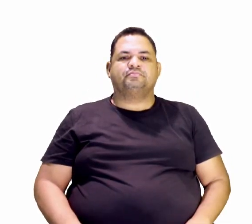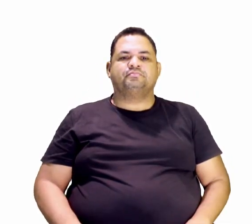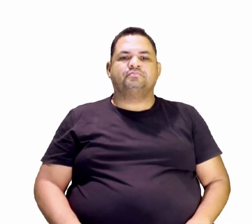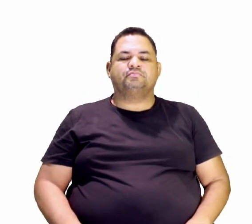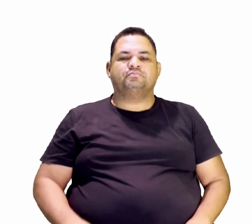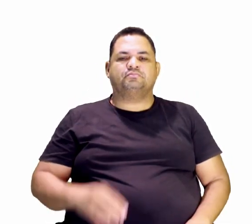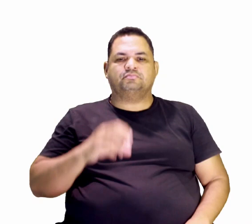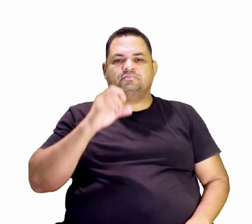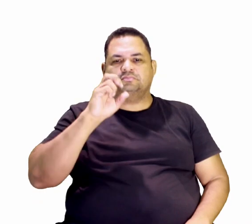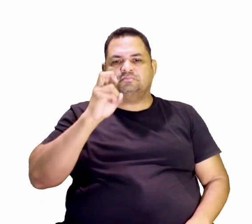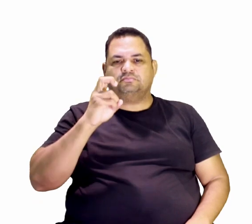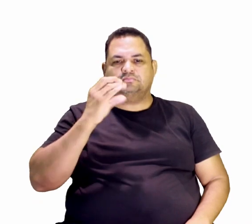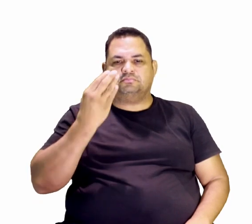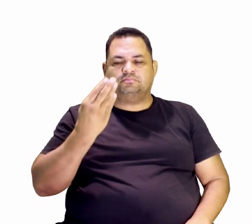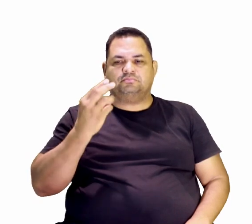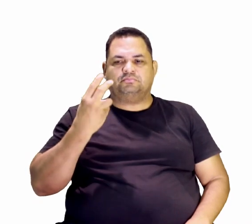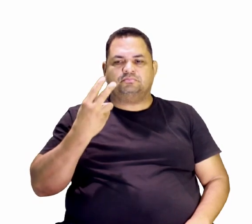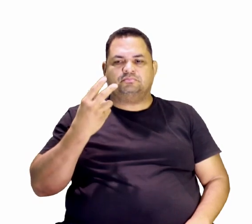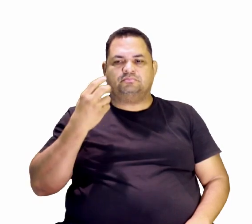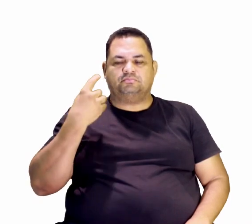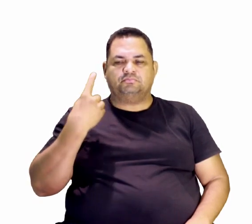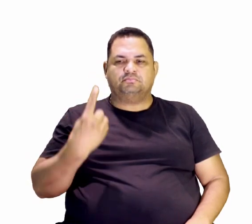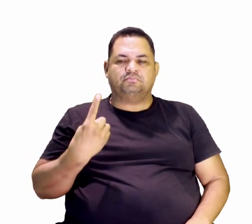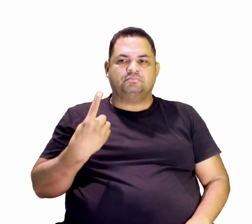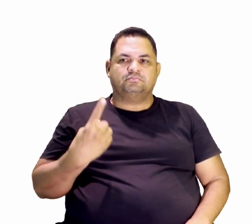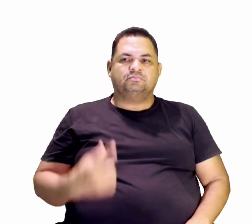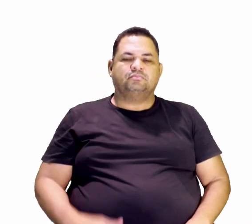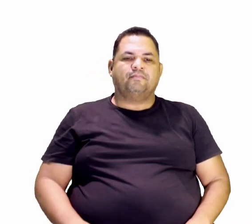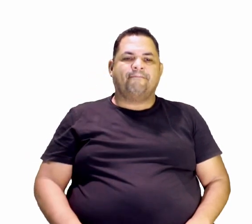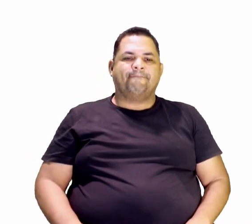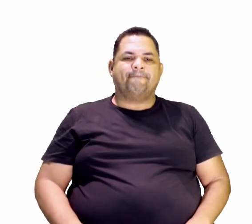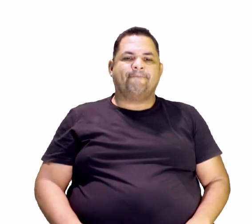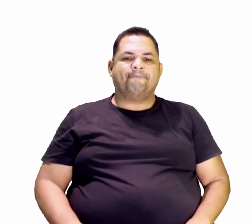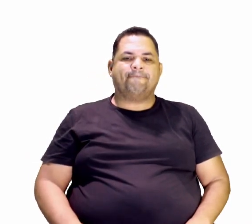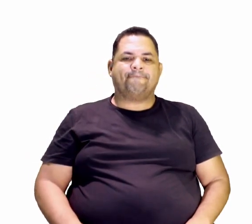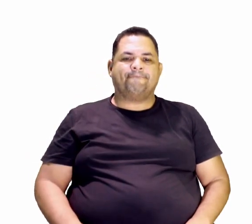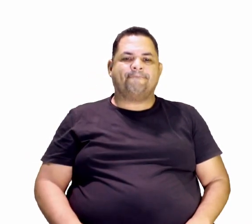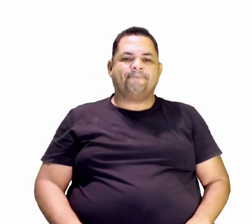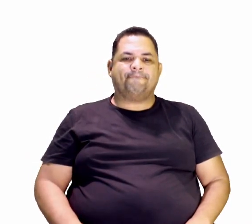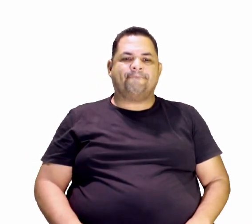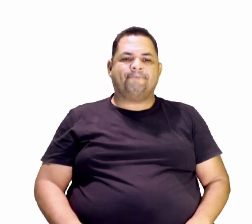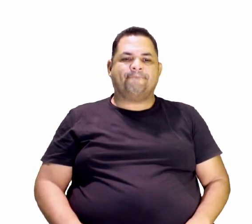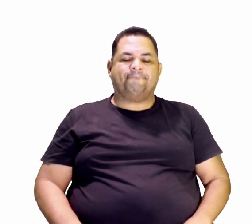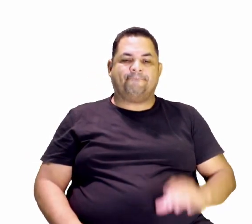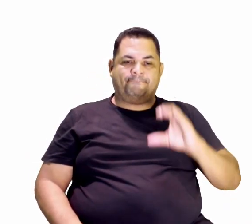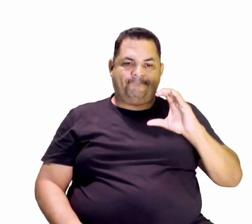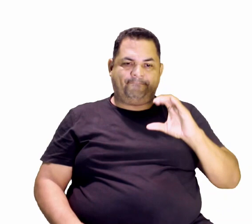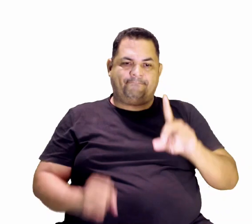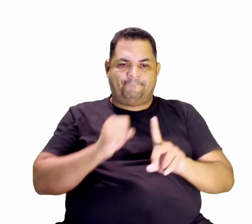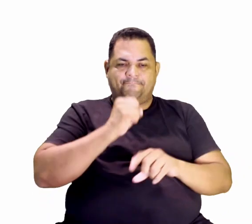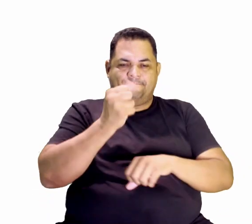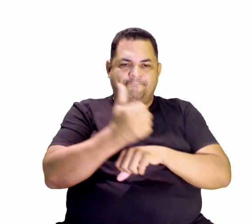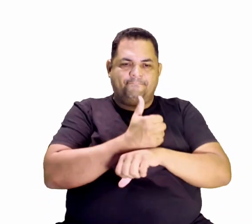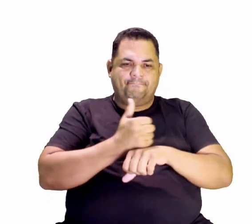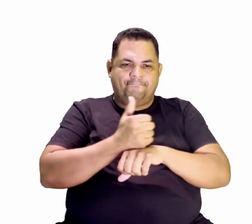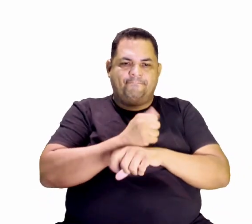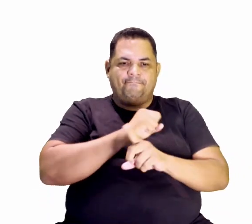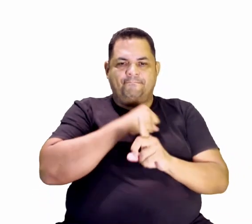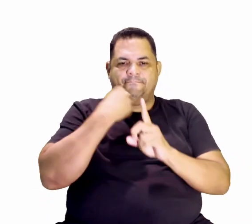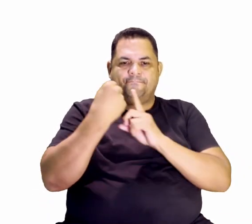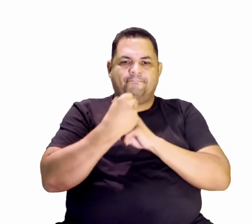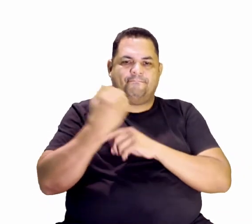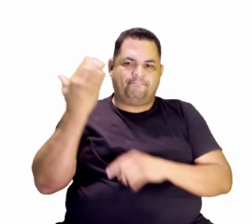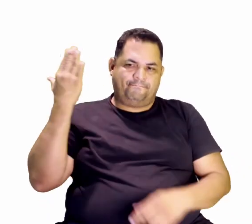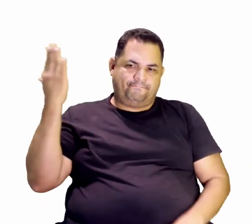5, 4, 3, 2, 1. Letra C, sociólogo Michael Maffezoli,